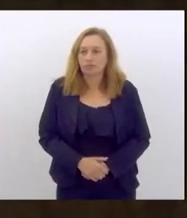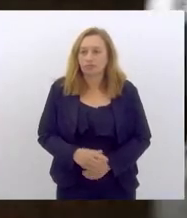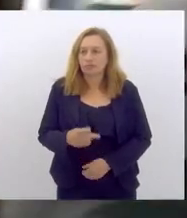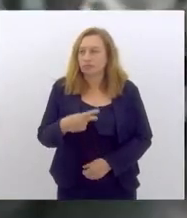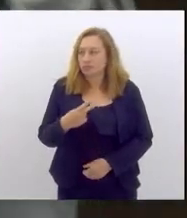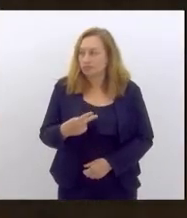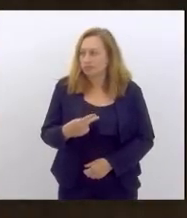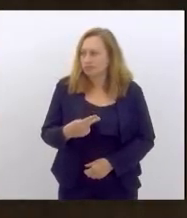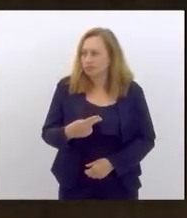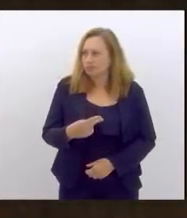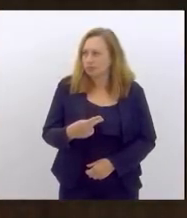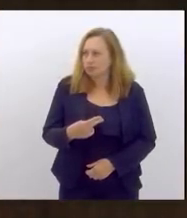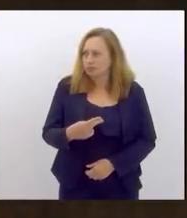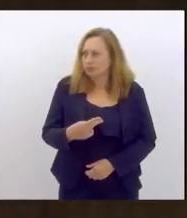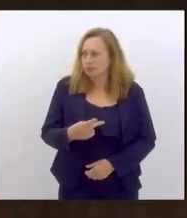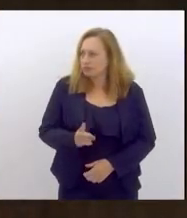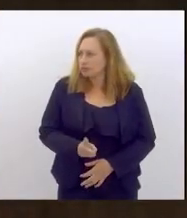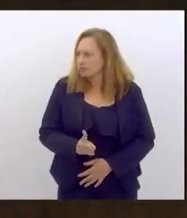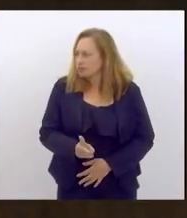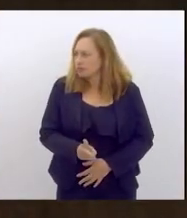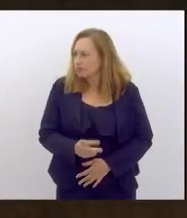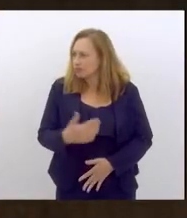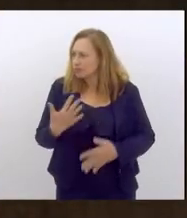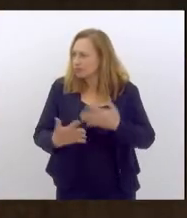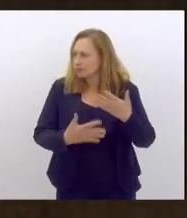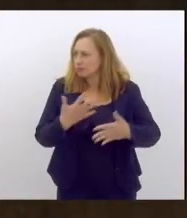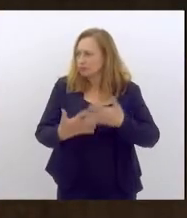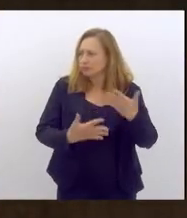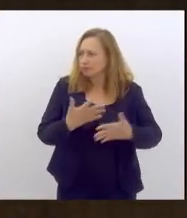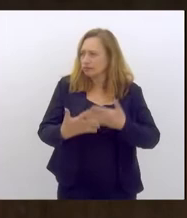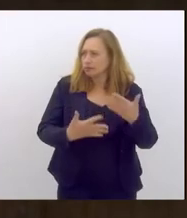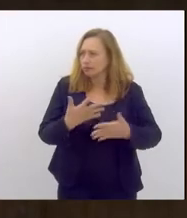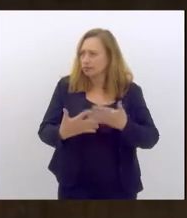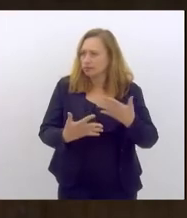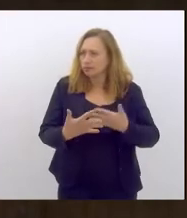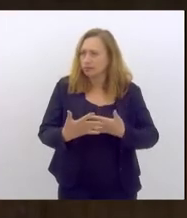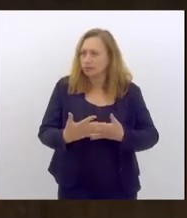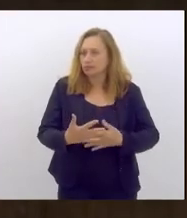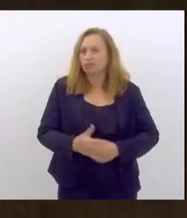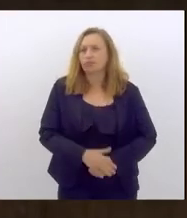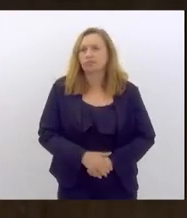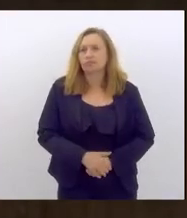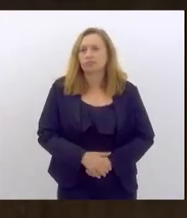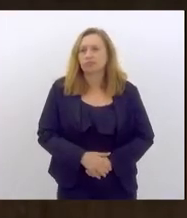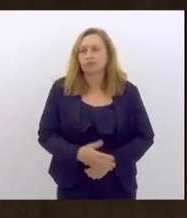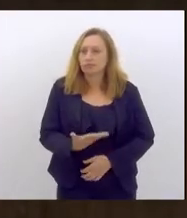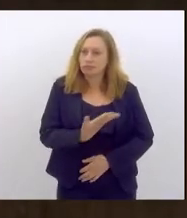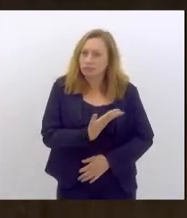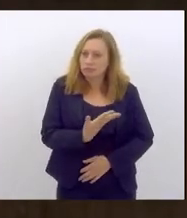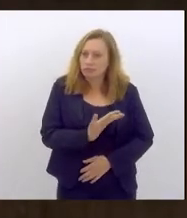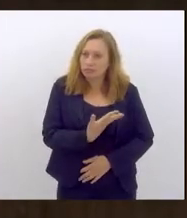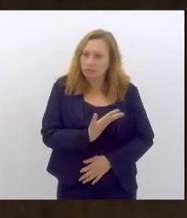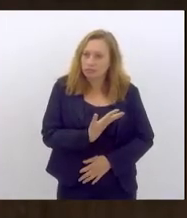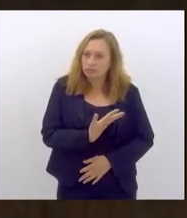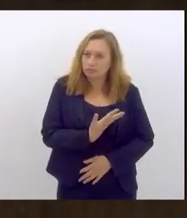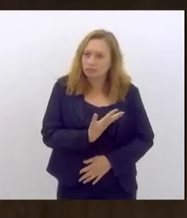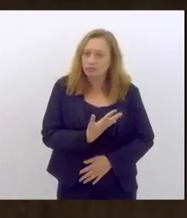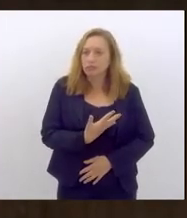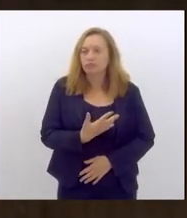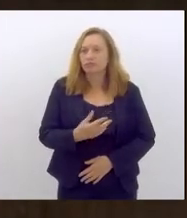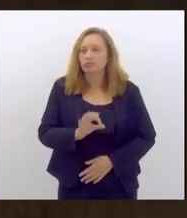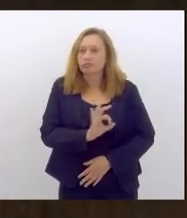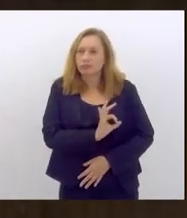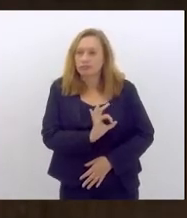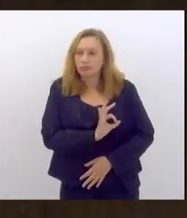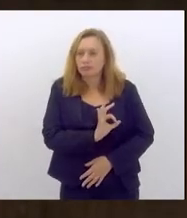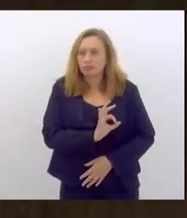em festa, estou em alegria porque vi aqui esse plenário lotado com os meus companheiros da Polícia Civil.